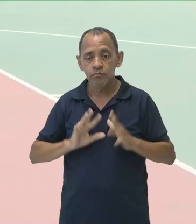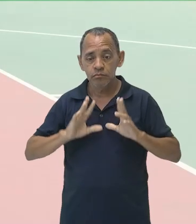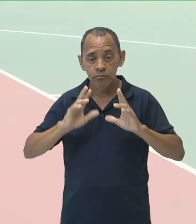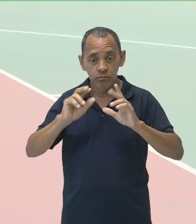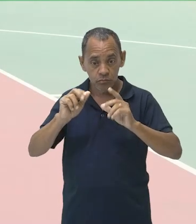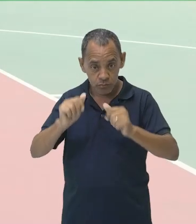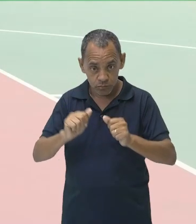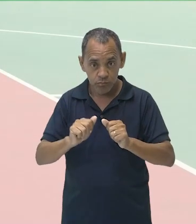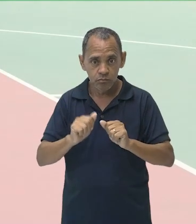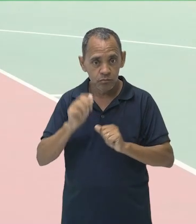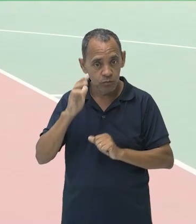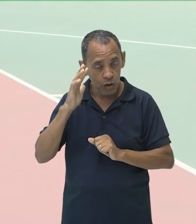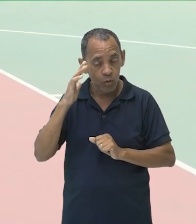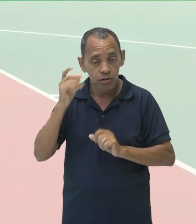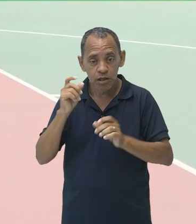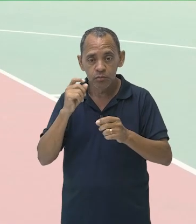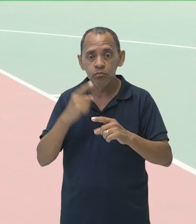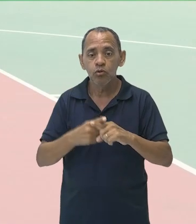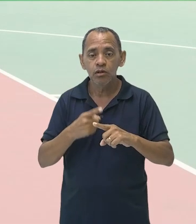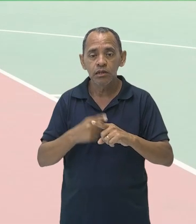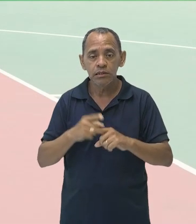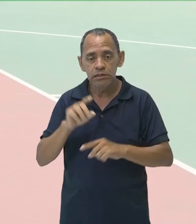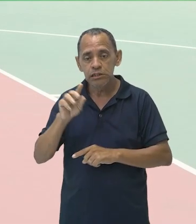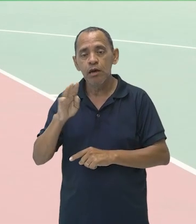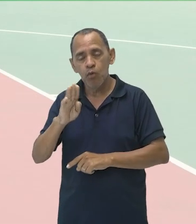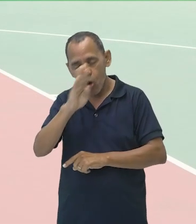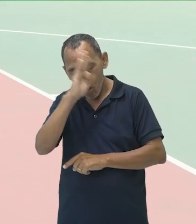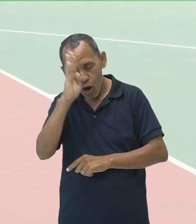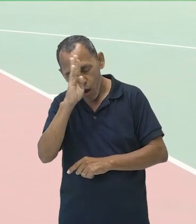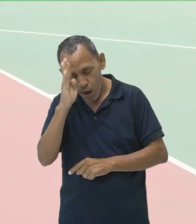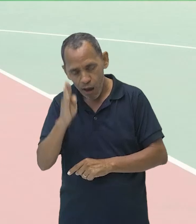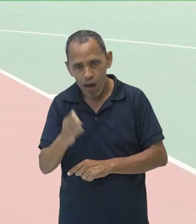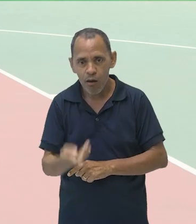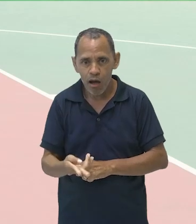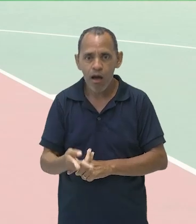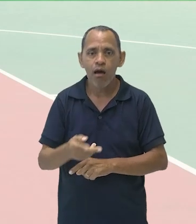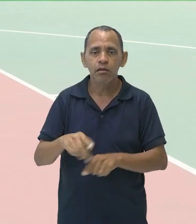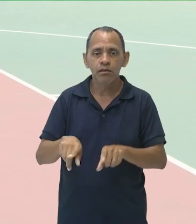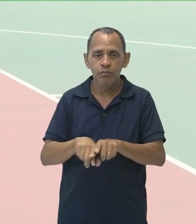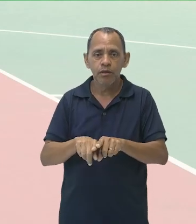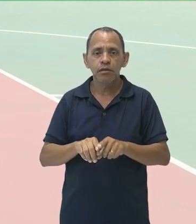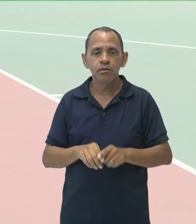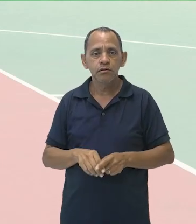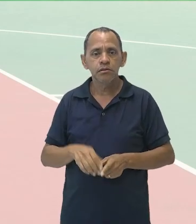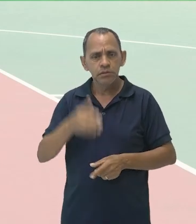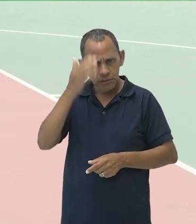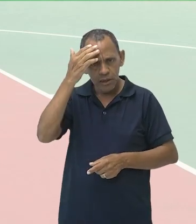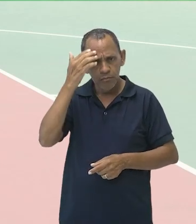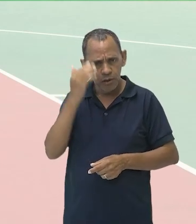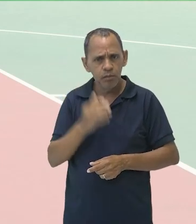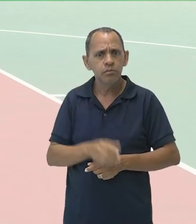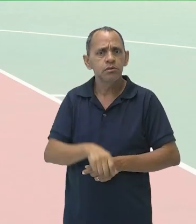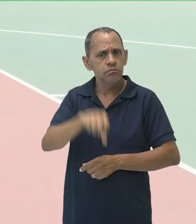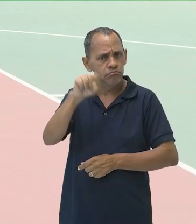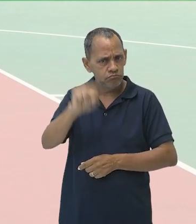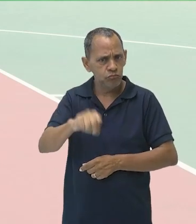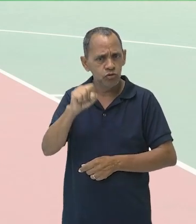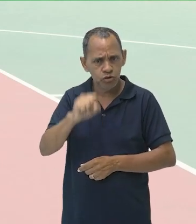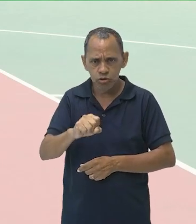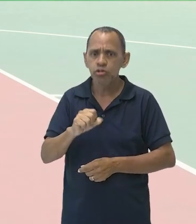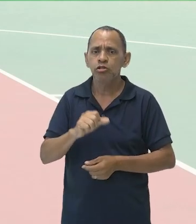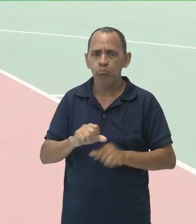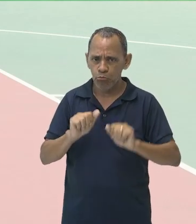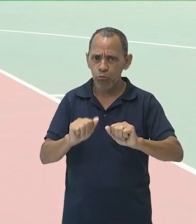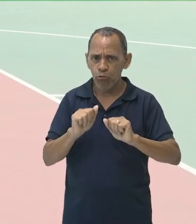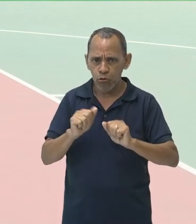que ocorra ali um desmaio. E a gente sabe que é frequente, né? Pode ocorrer frequentemente aí com